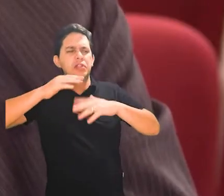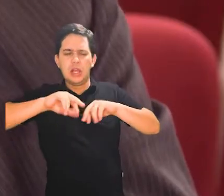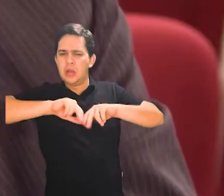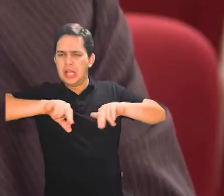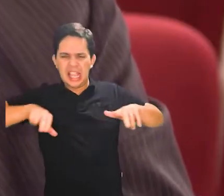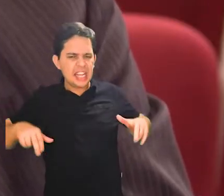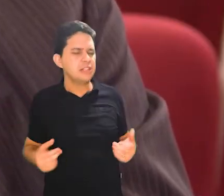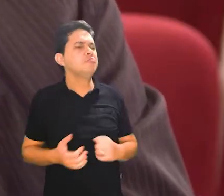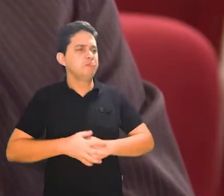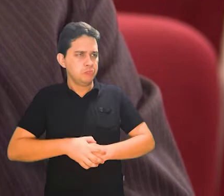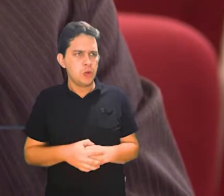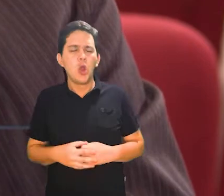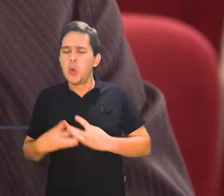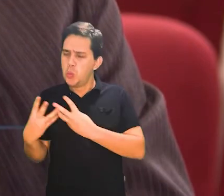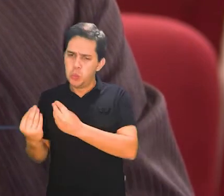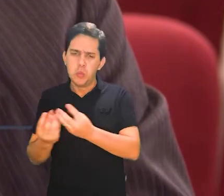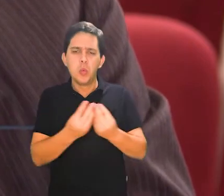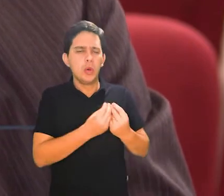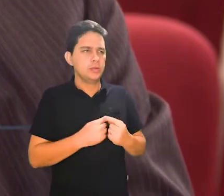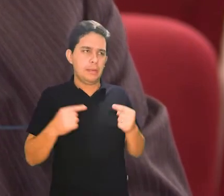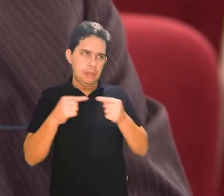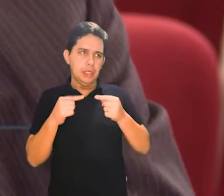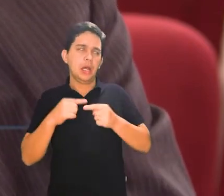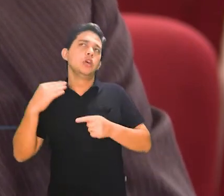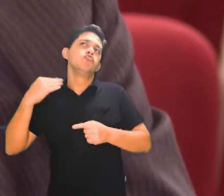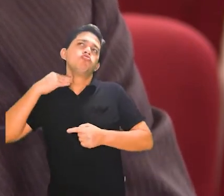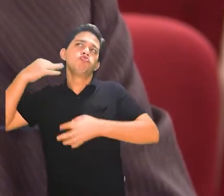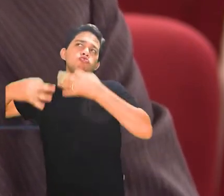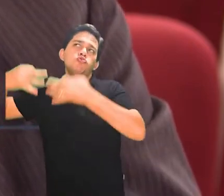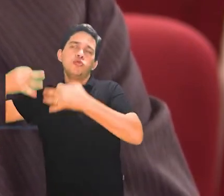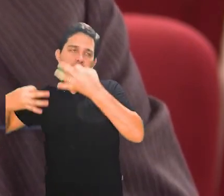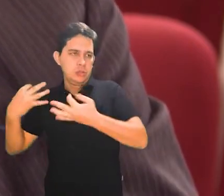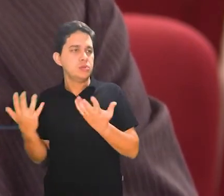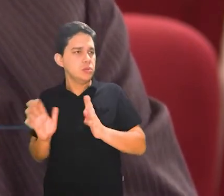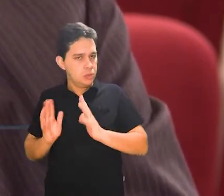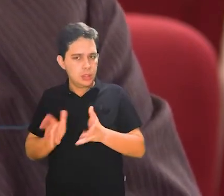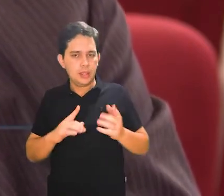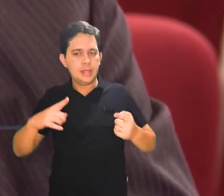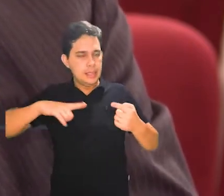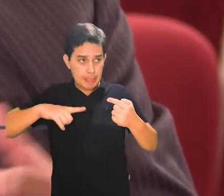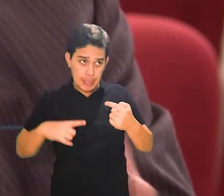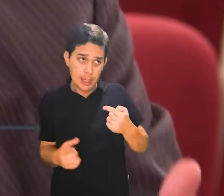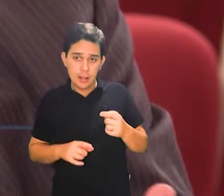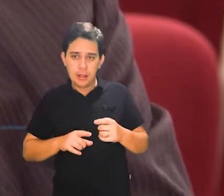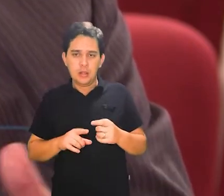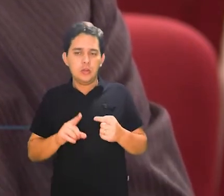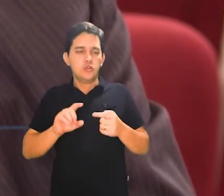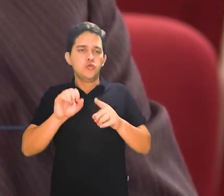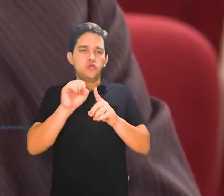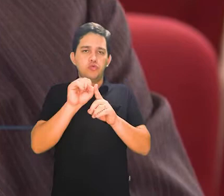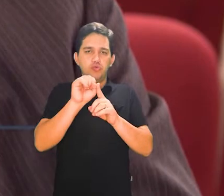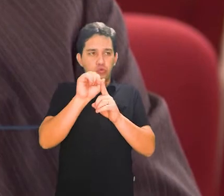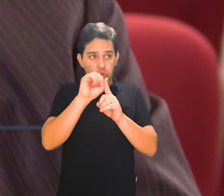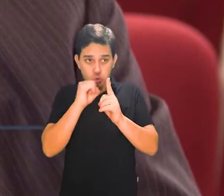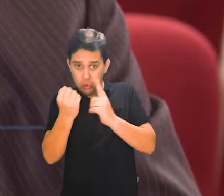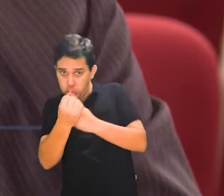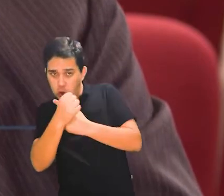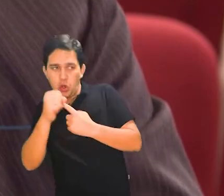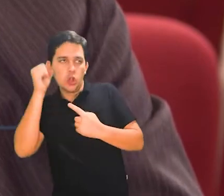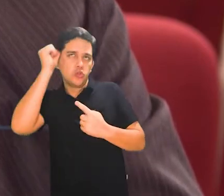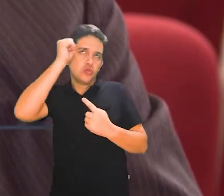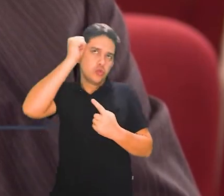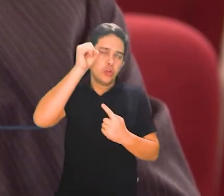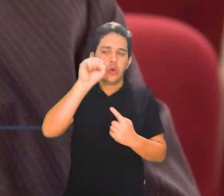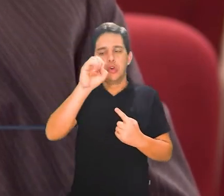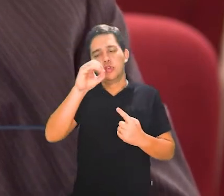Uma parte do meio jurídico, né, formação jurídica, nós temos sociólogos, nós